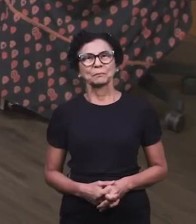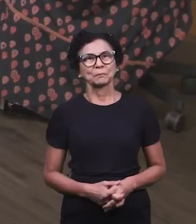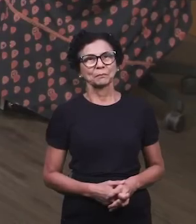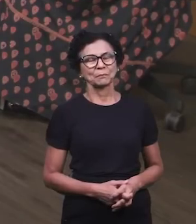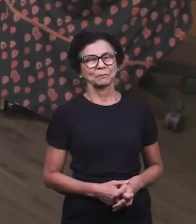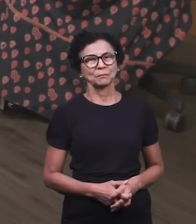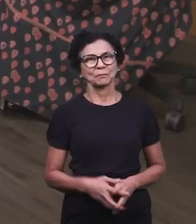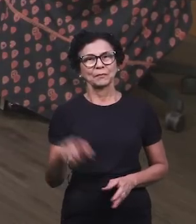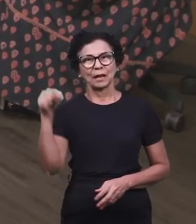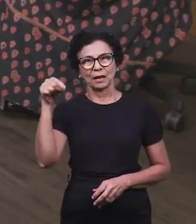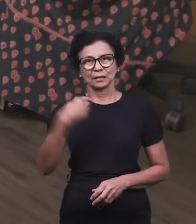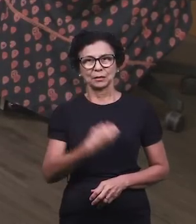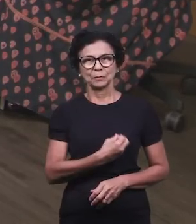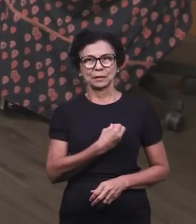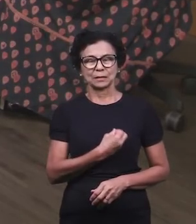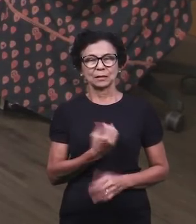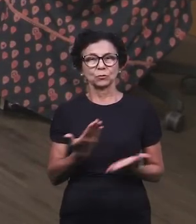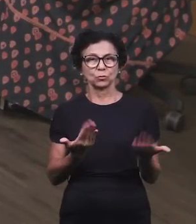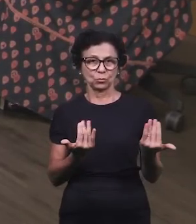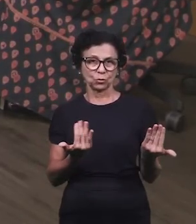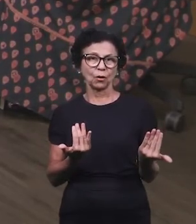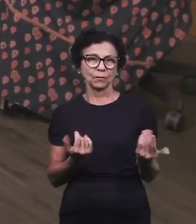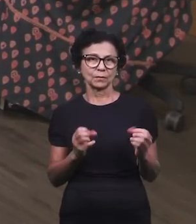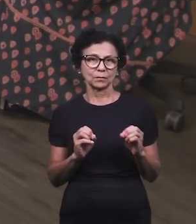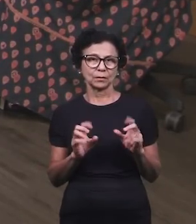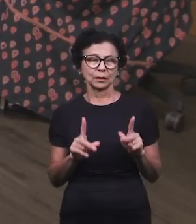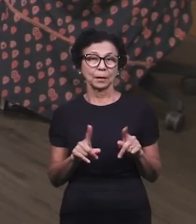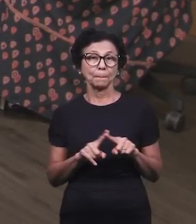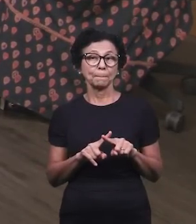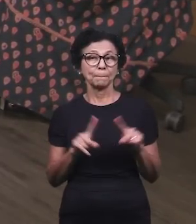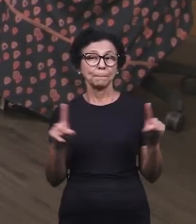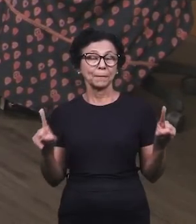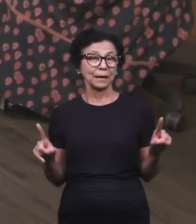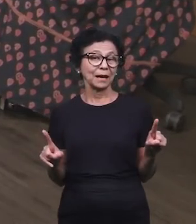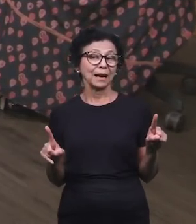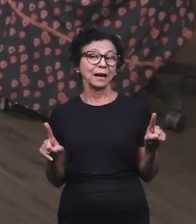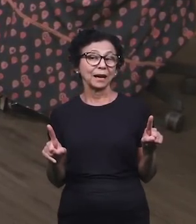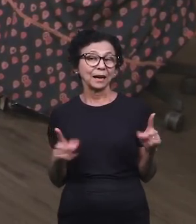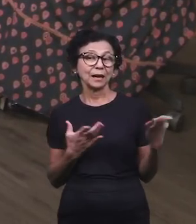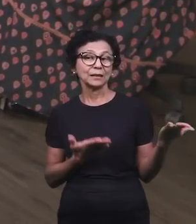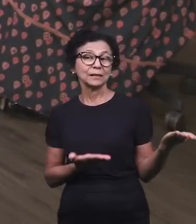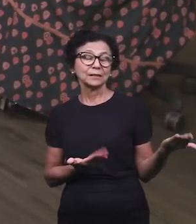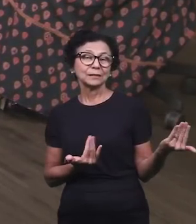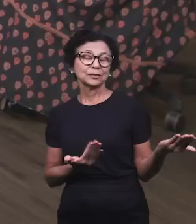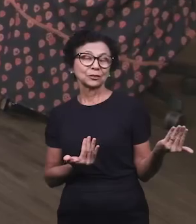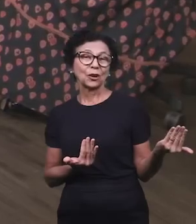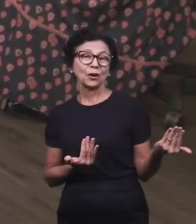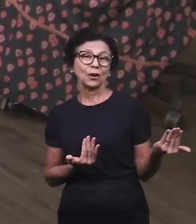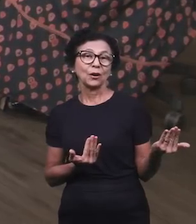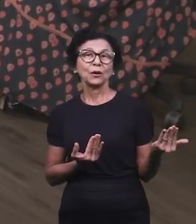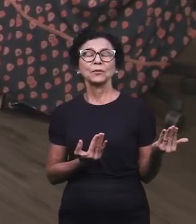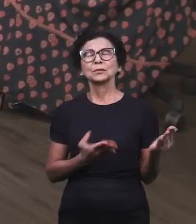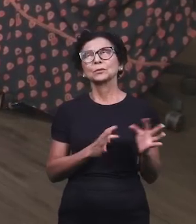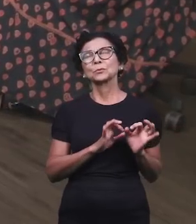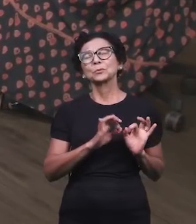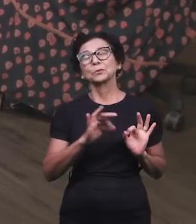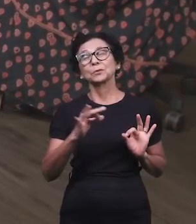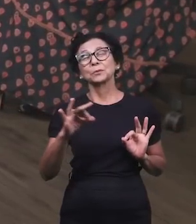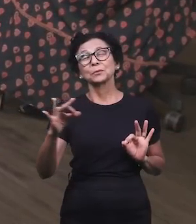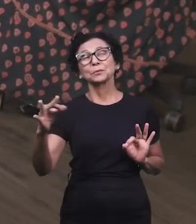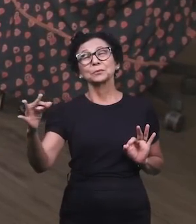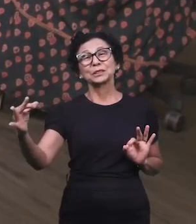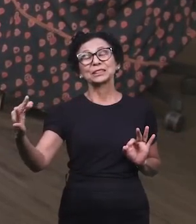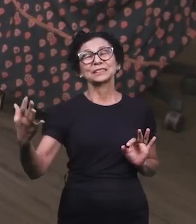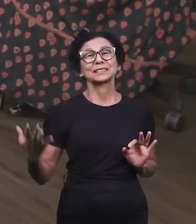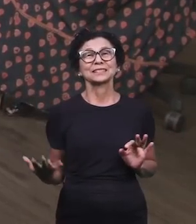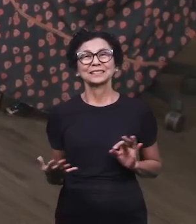tem a participação também de jovens que estão longe daqui de onde nós estamos. Para nós é sempre uma